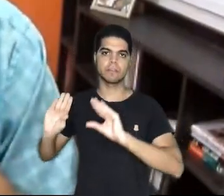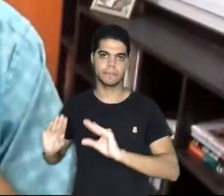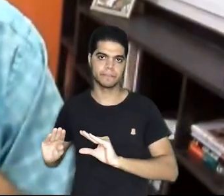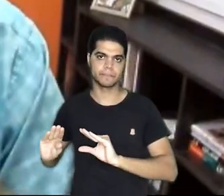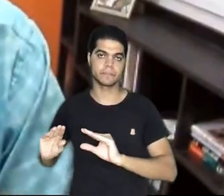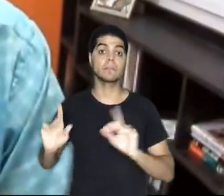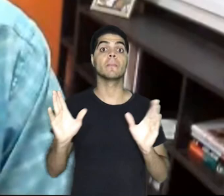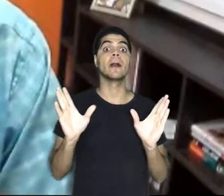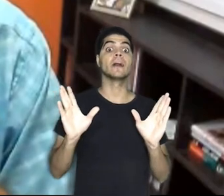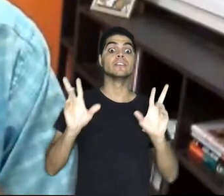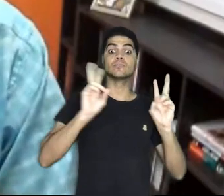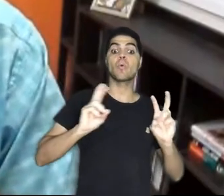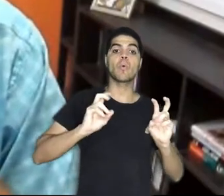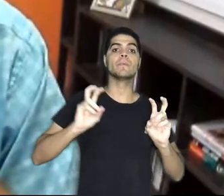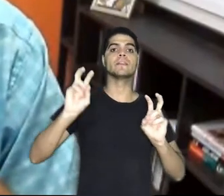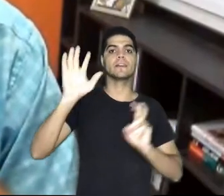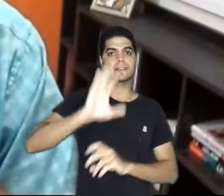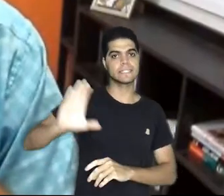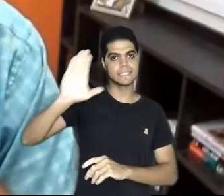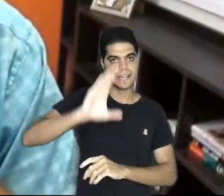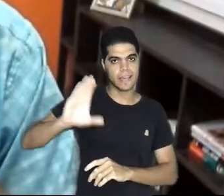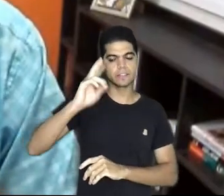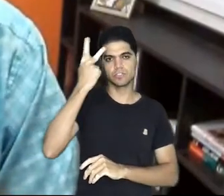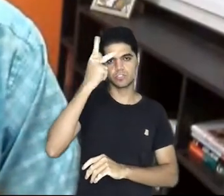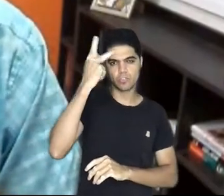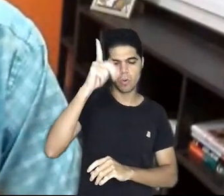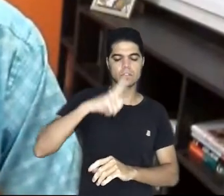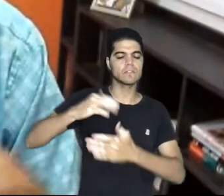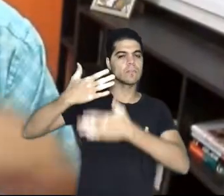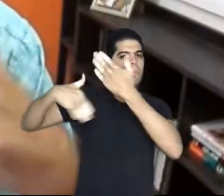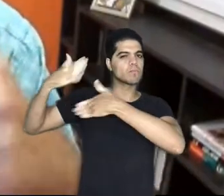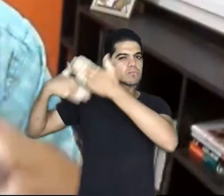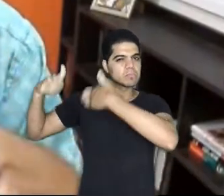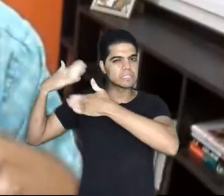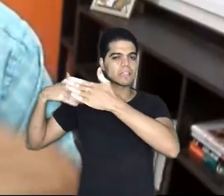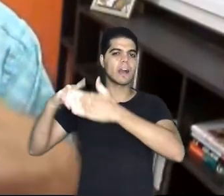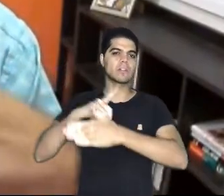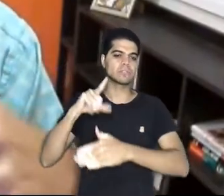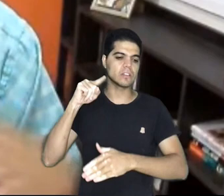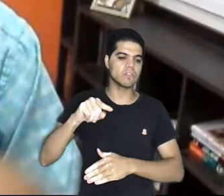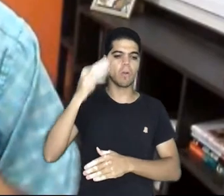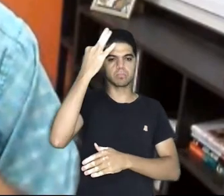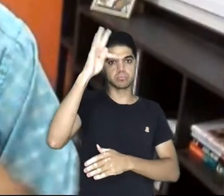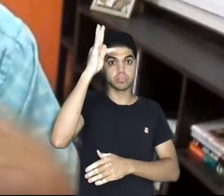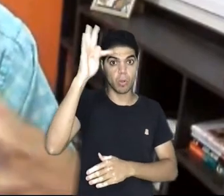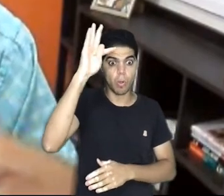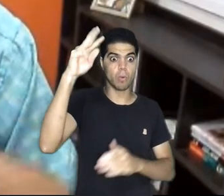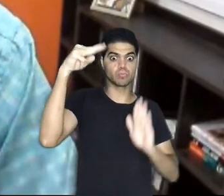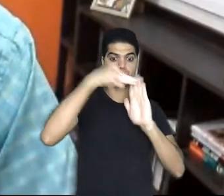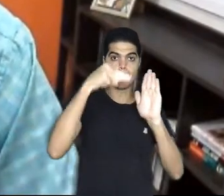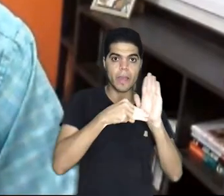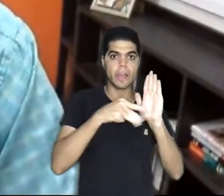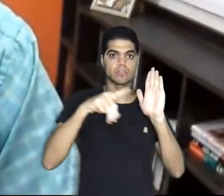da ciência histórica, do nosso conhecimento profissional, do passado metódico, teórico, cheio